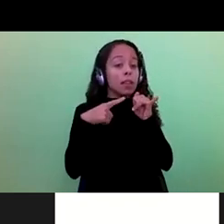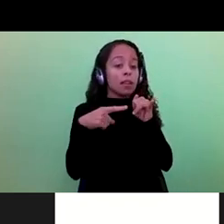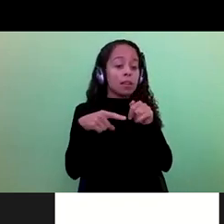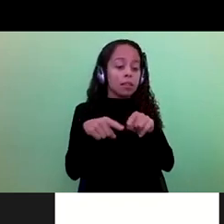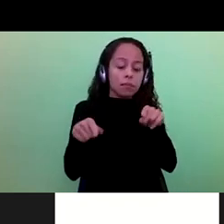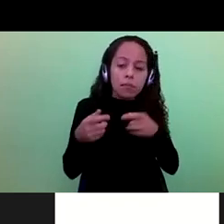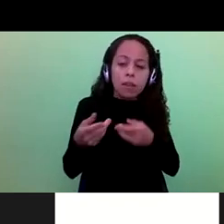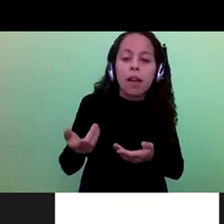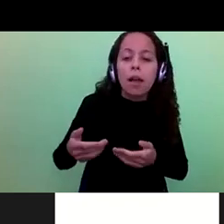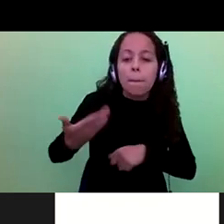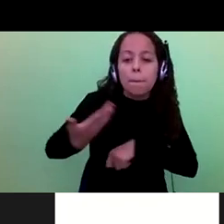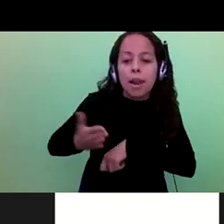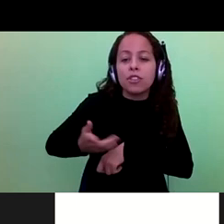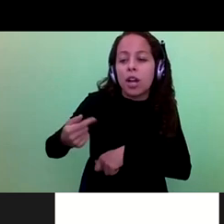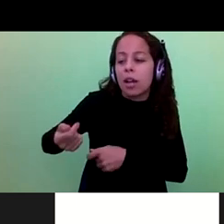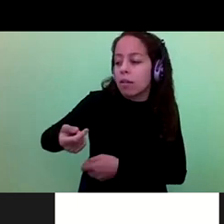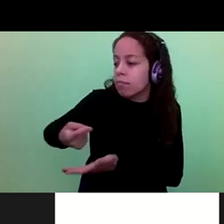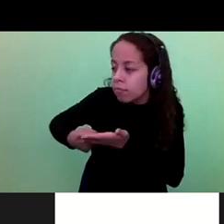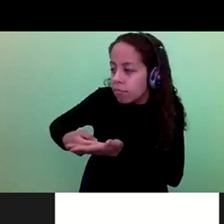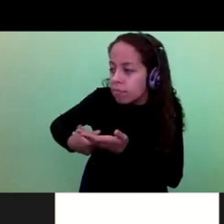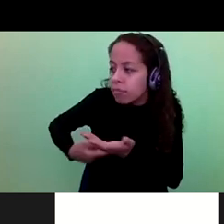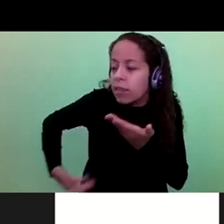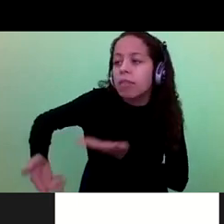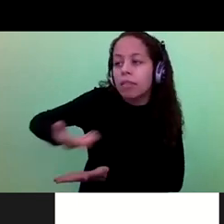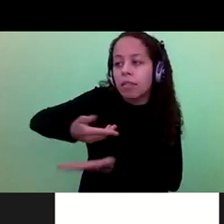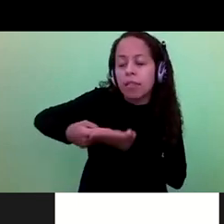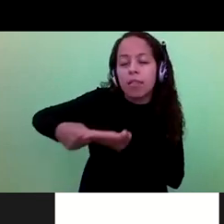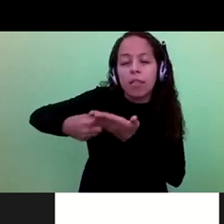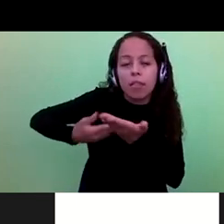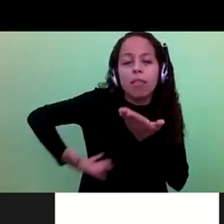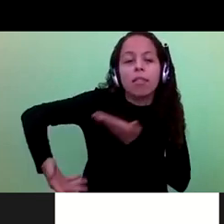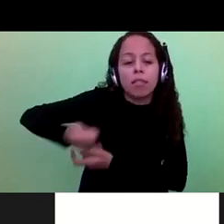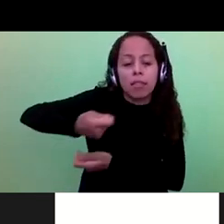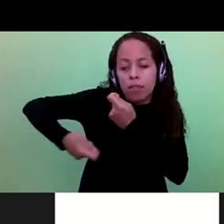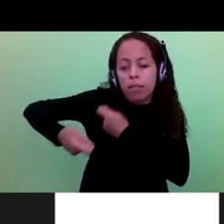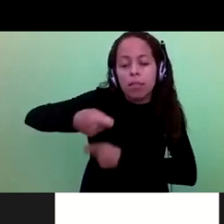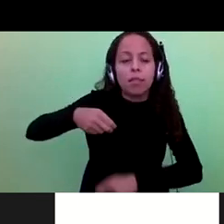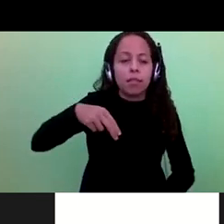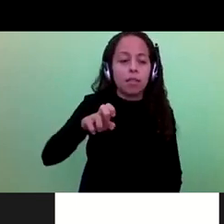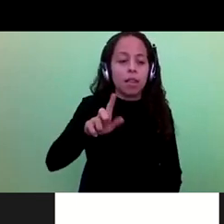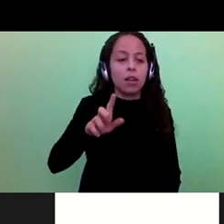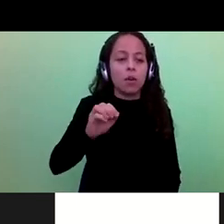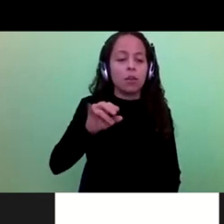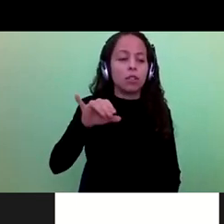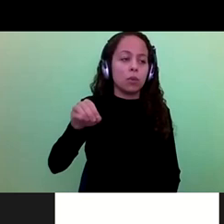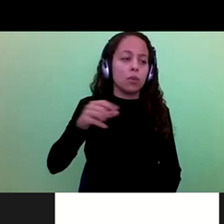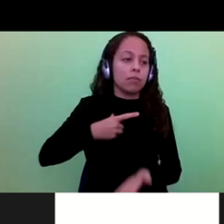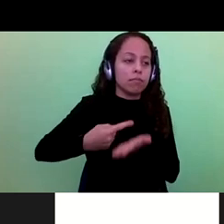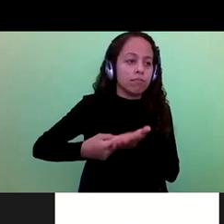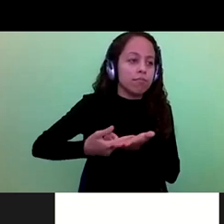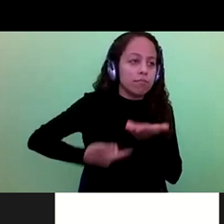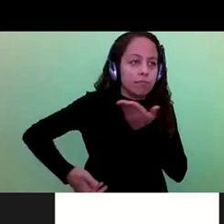negócios, que é que integra uma ação dessas